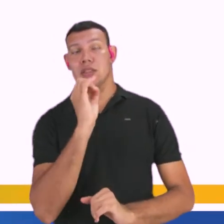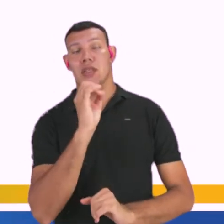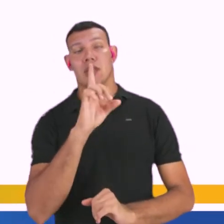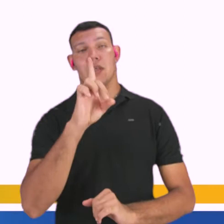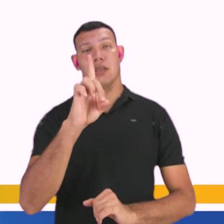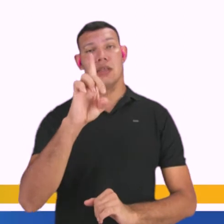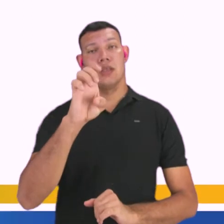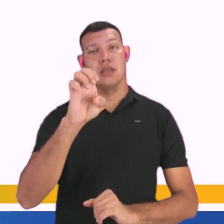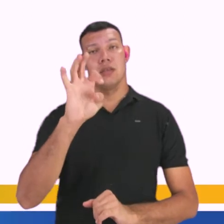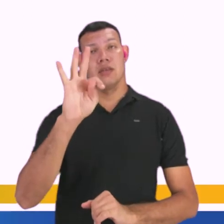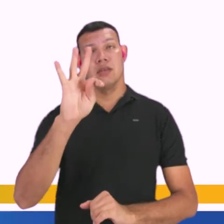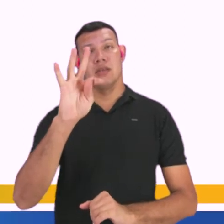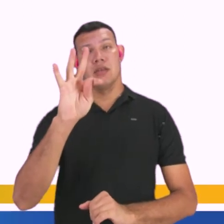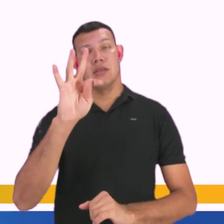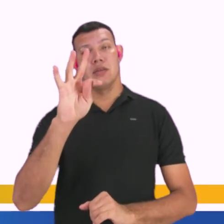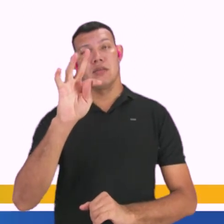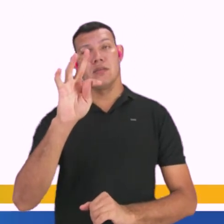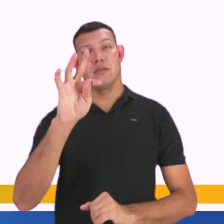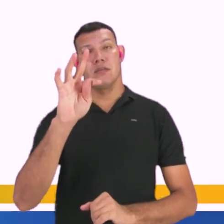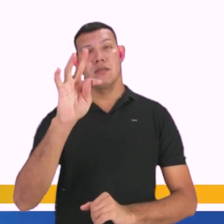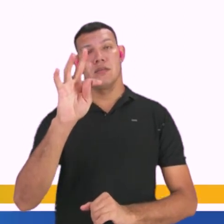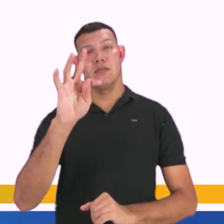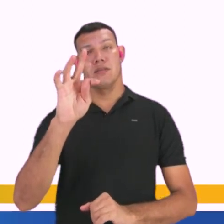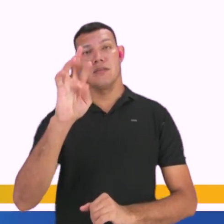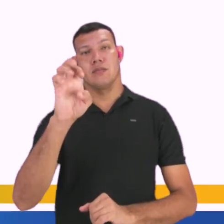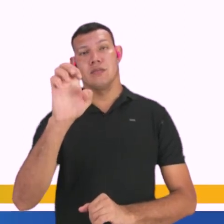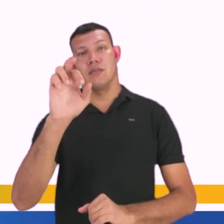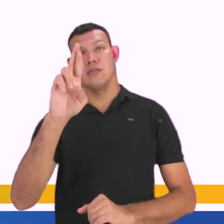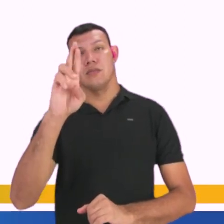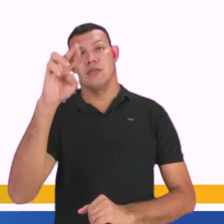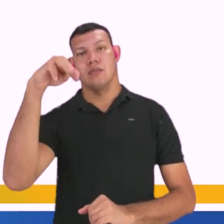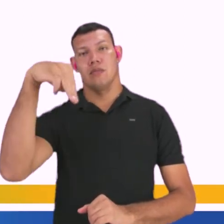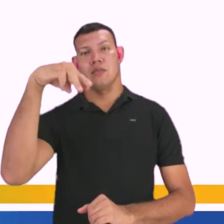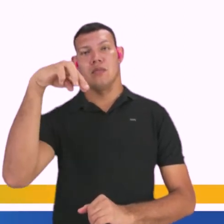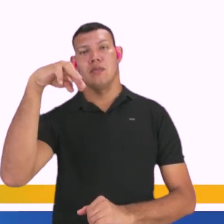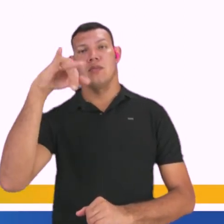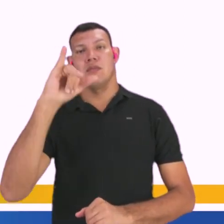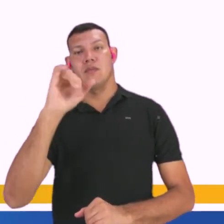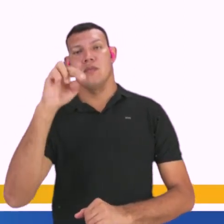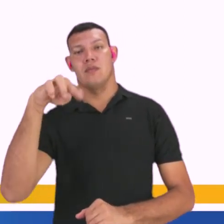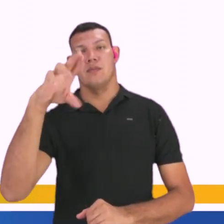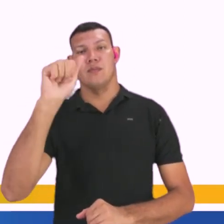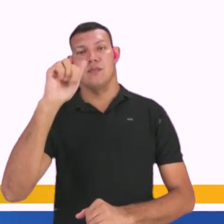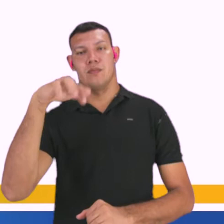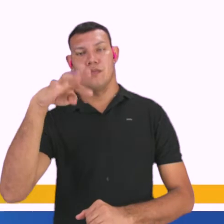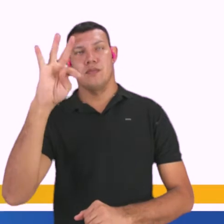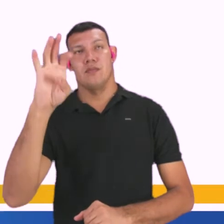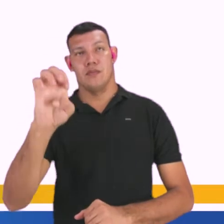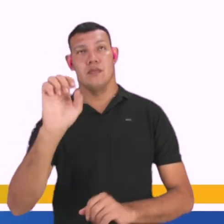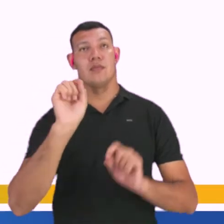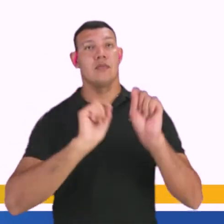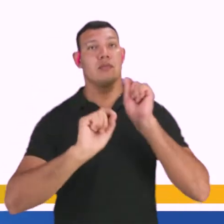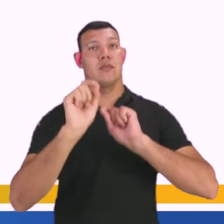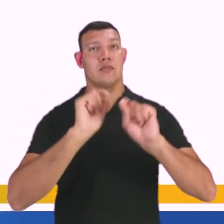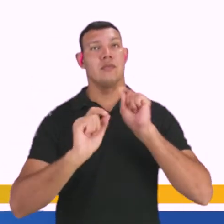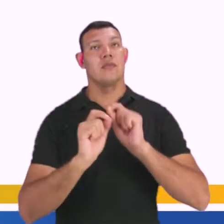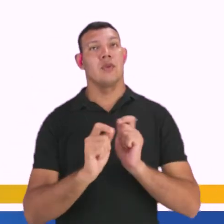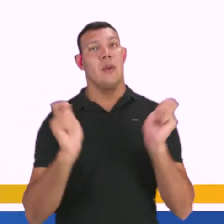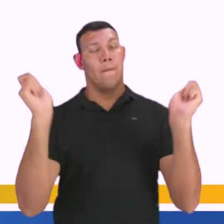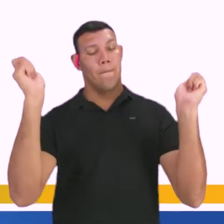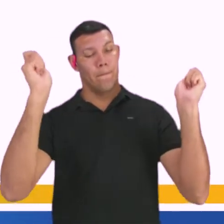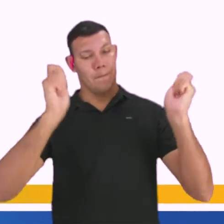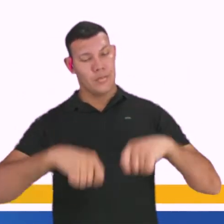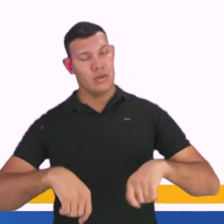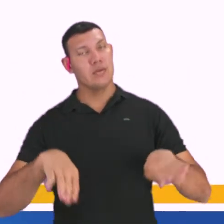for igual a 0 e o sistema ele é possível e determinado não